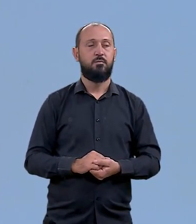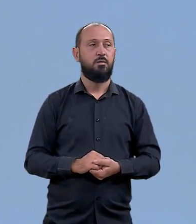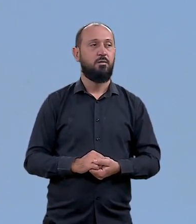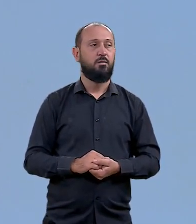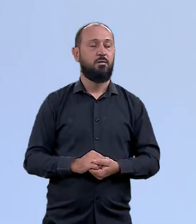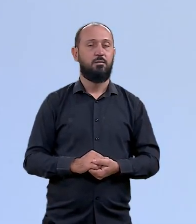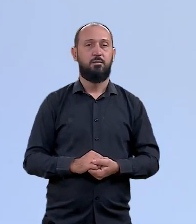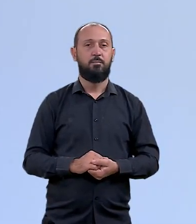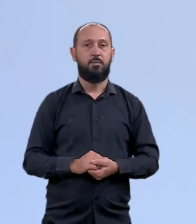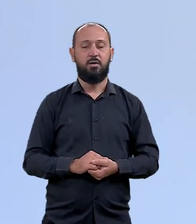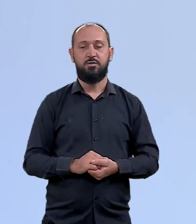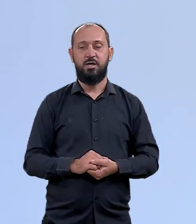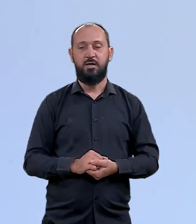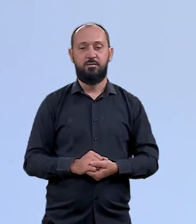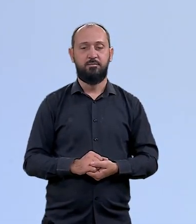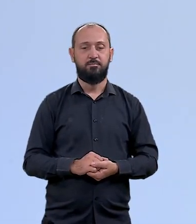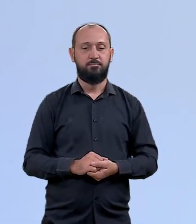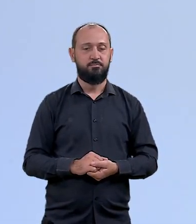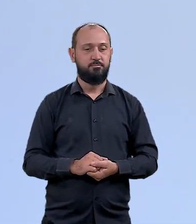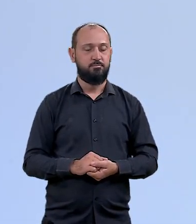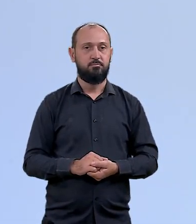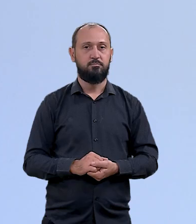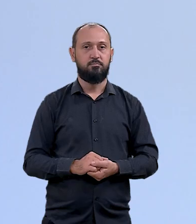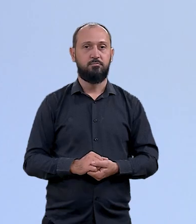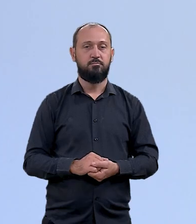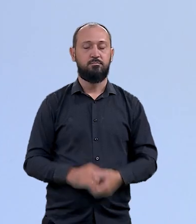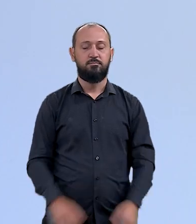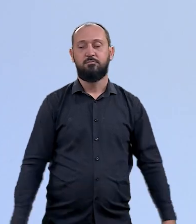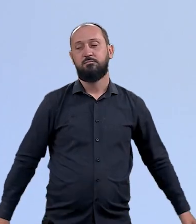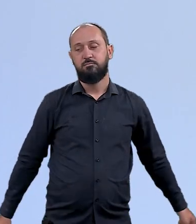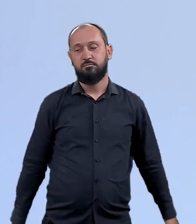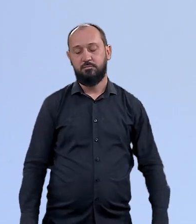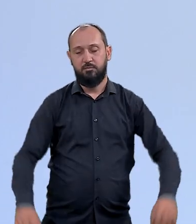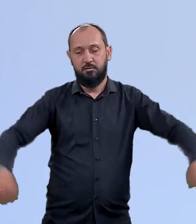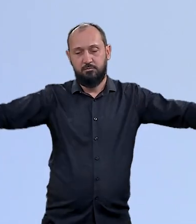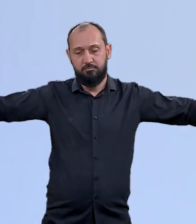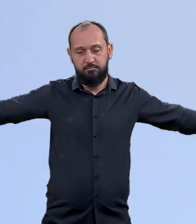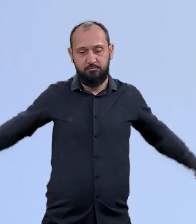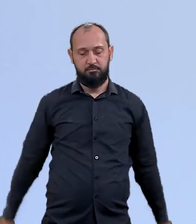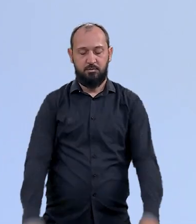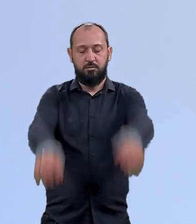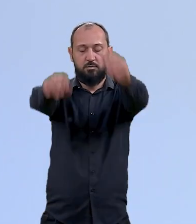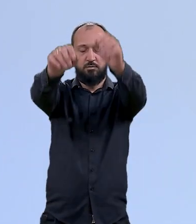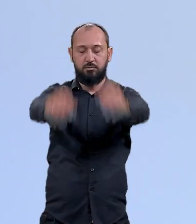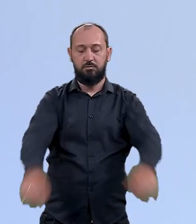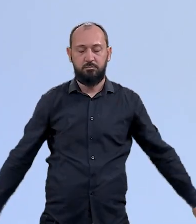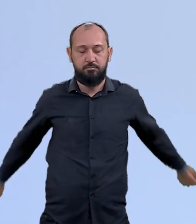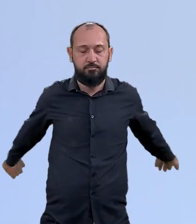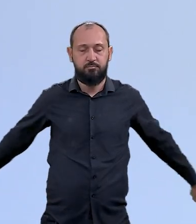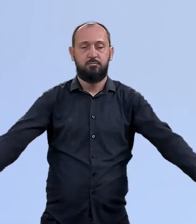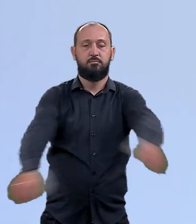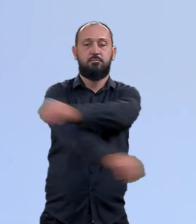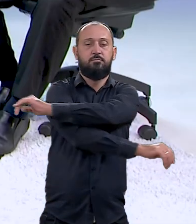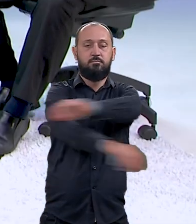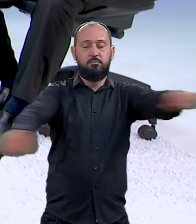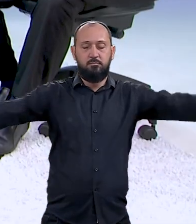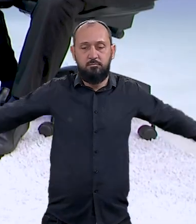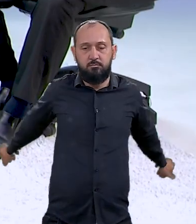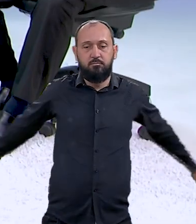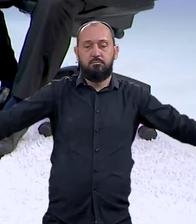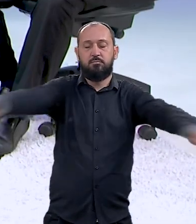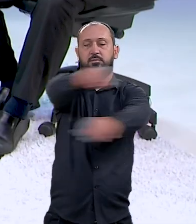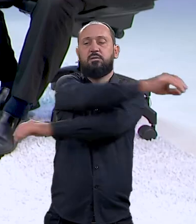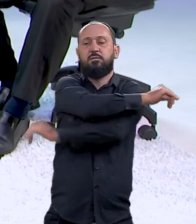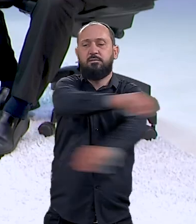R$5.000 pelo menos. Sim, e é um valor mínimo, ou seja, não cabe ao juiz ponderar a questão do valor. Então,